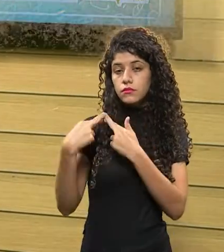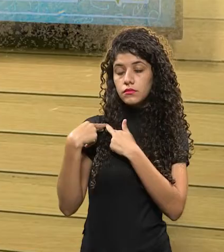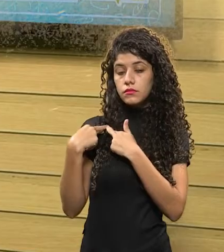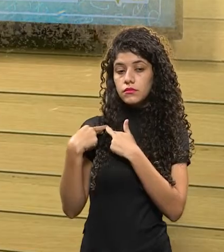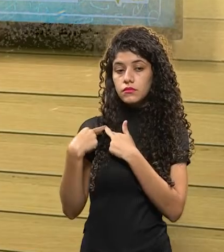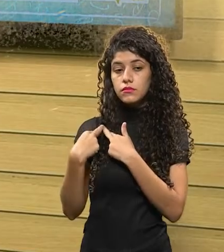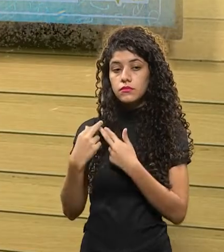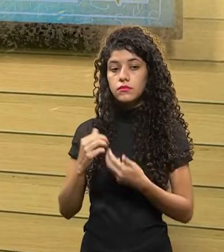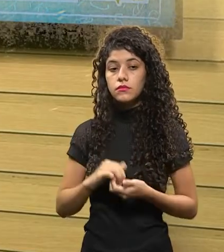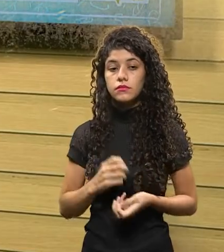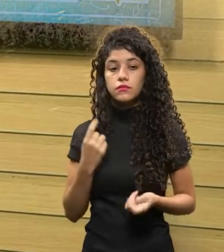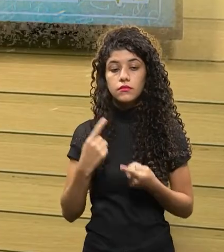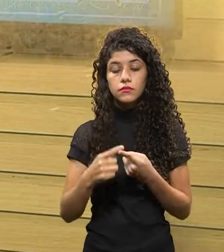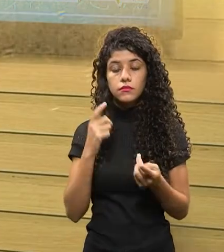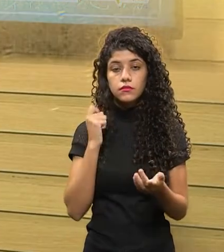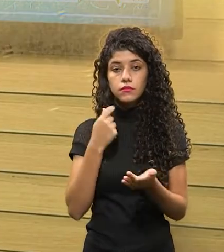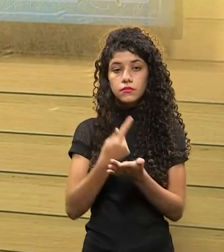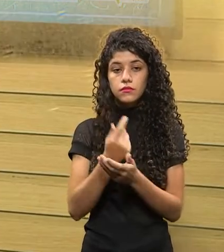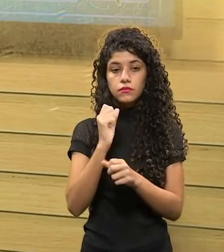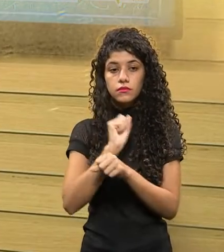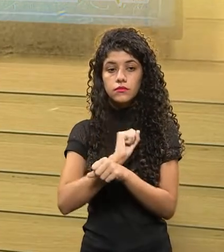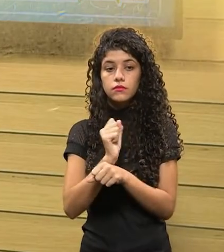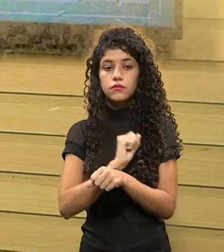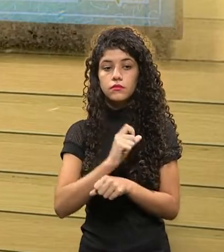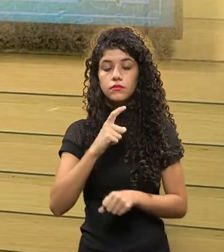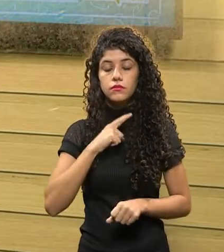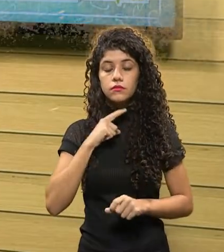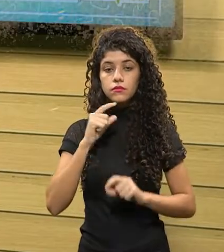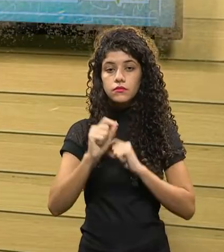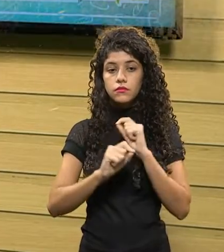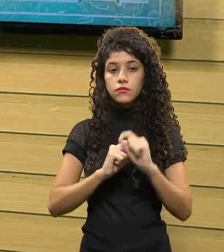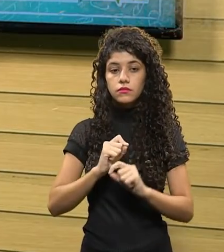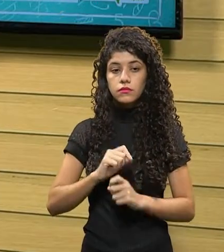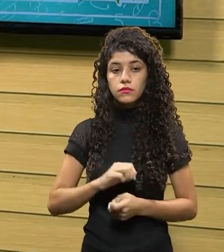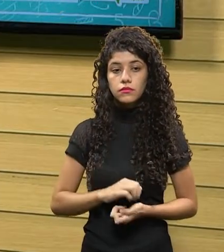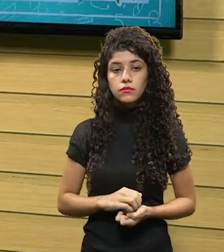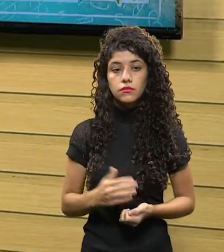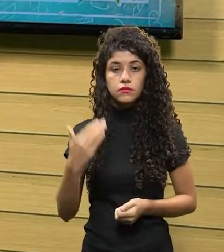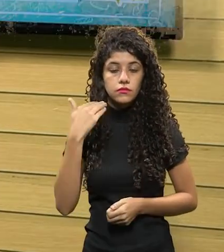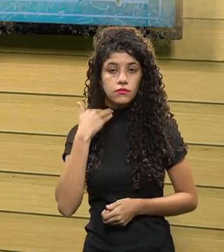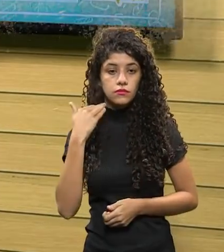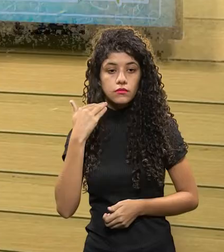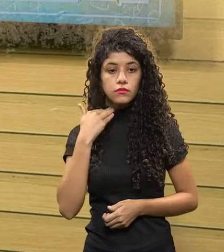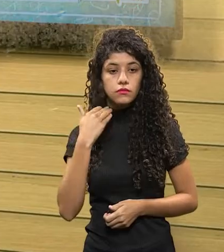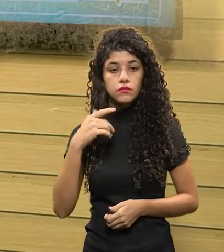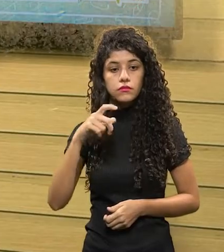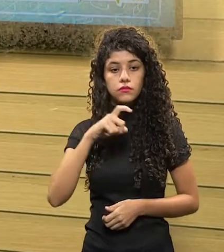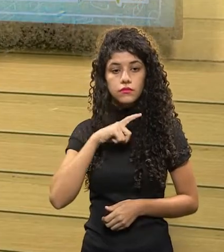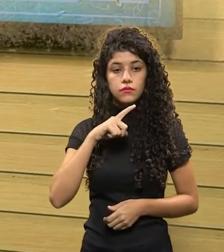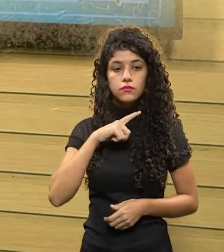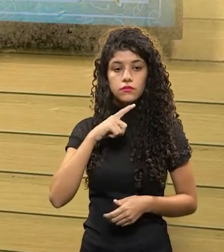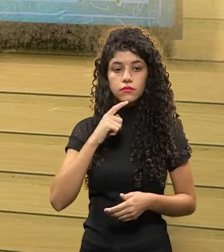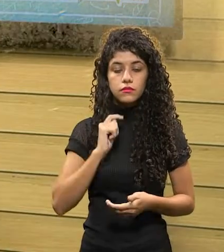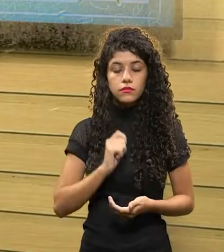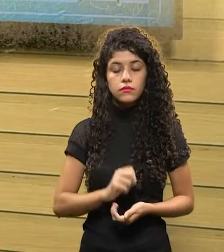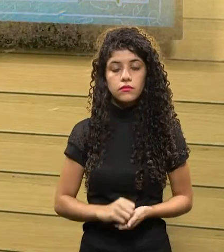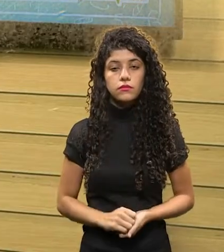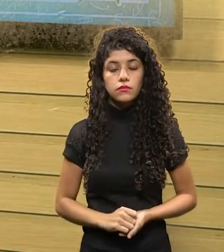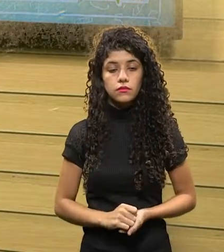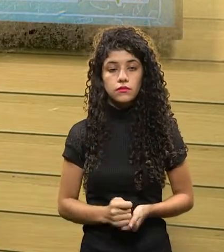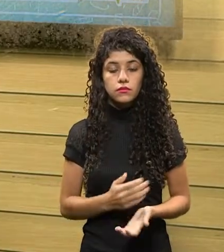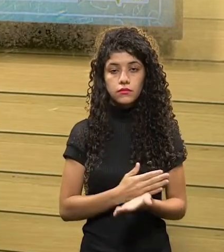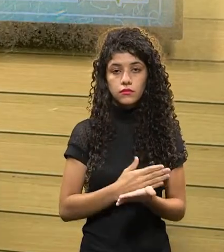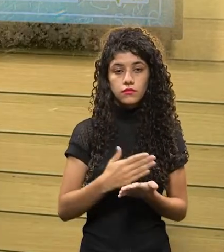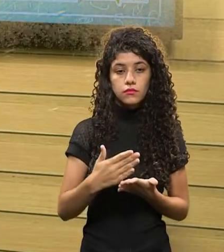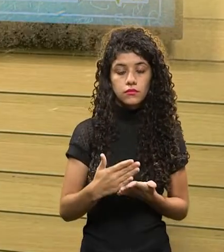quê? Porque quando compramos o veículo, vamos fazer o quê? Um financiamento com o banco. Então teve a origem desse